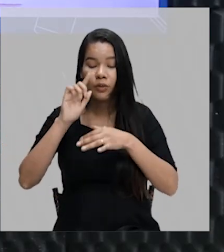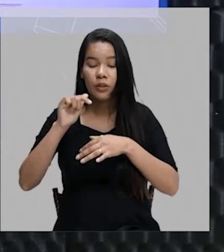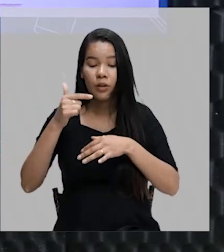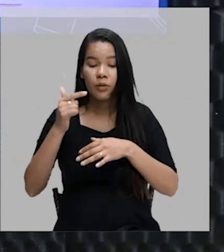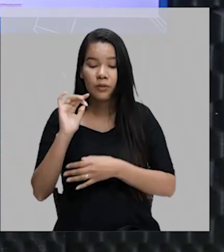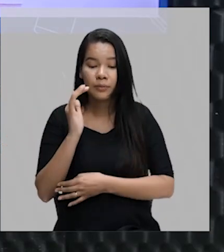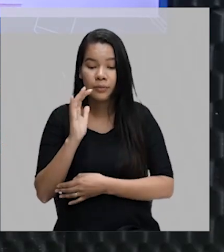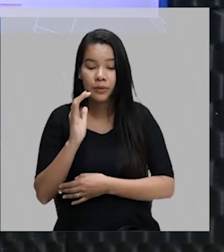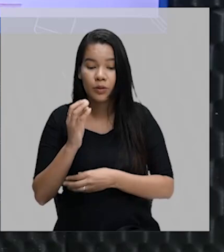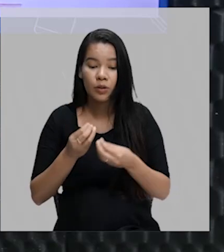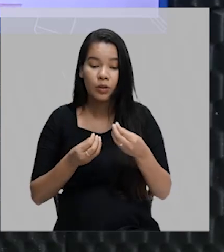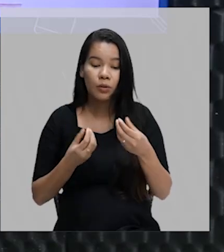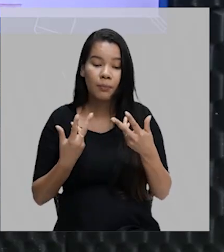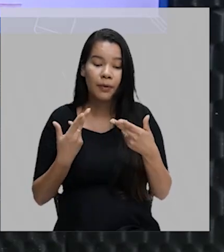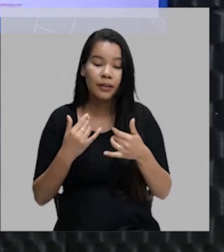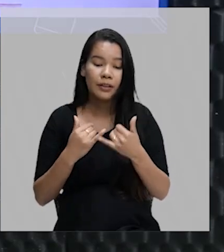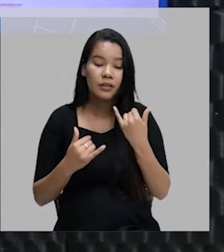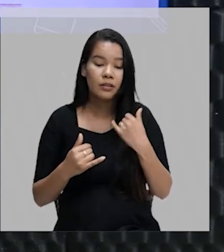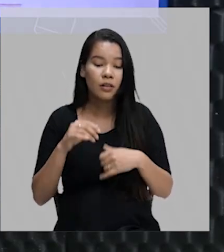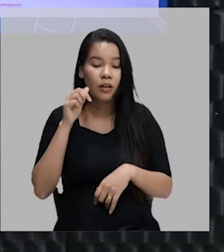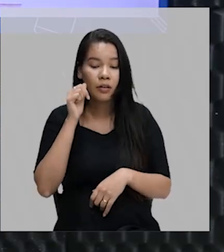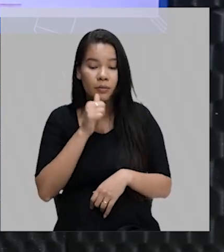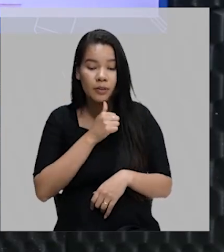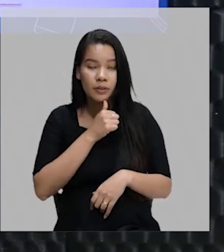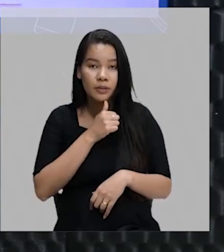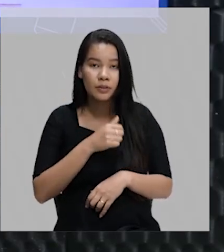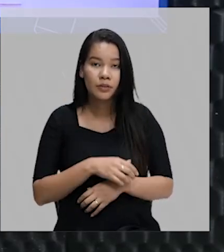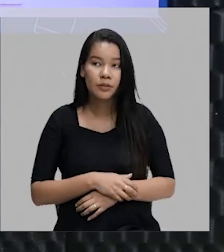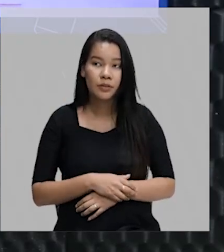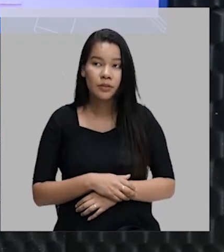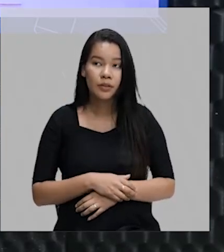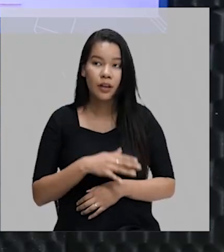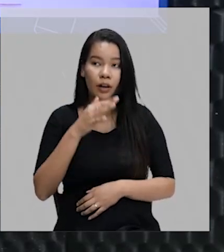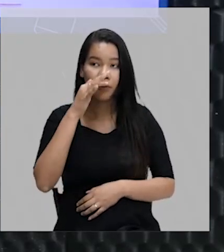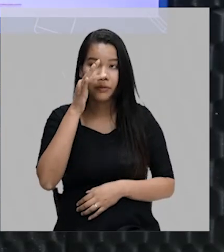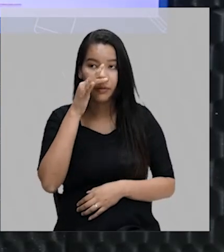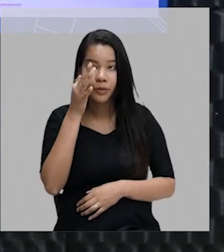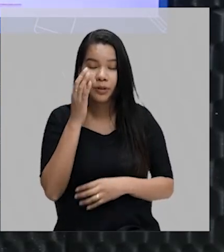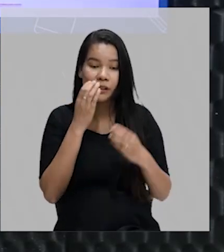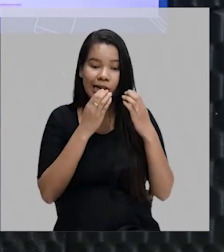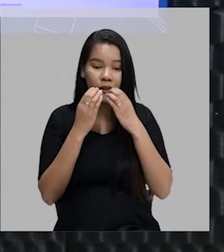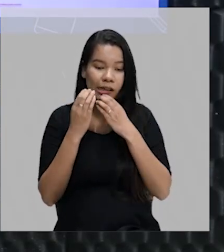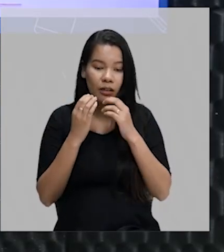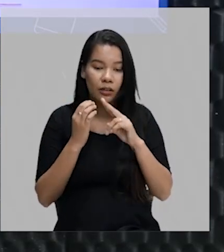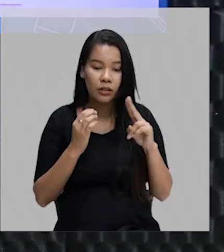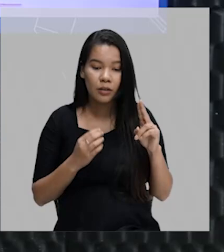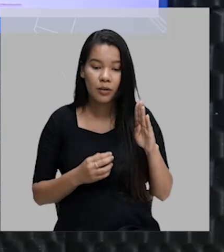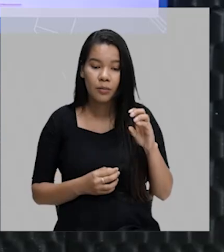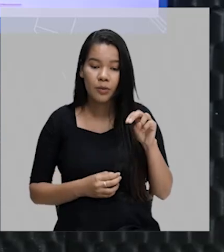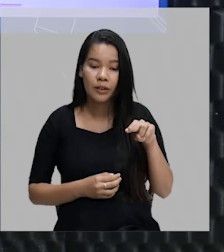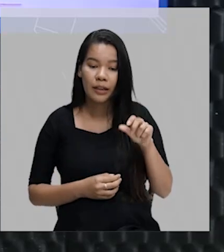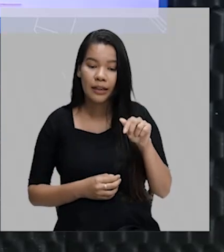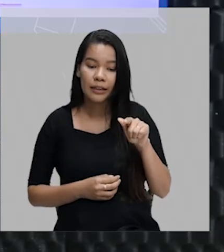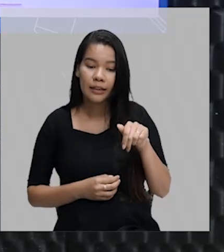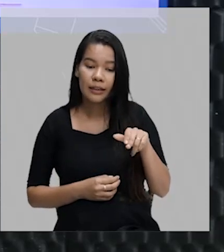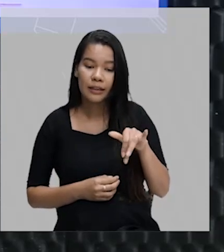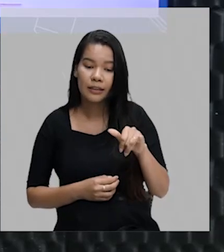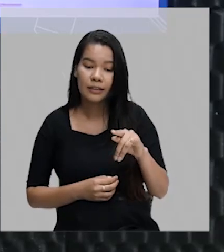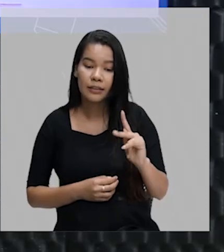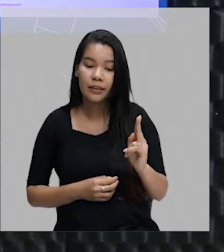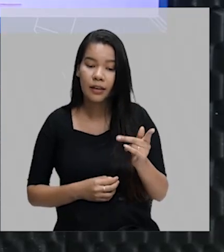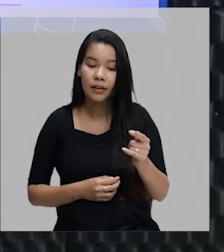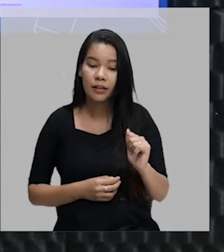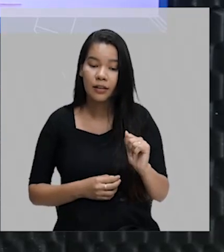fosse a planta feminina, tá? A flor do milho, o pessoal chama de bonequinha, tá? É aquela parte da